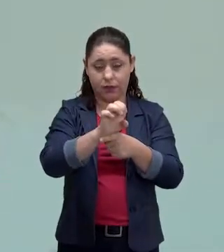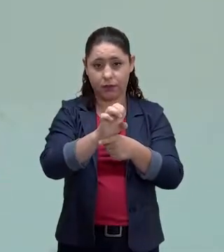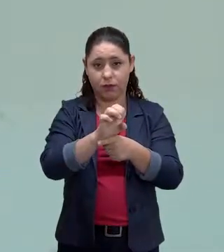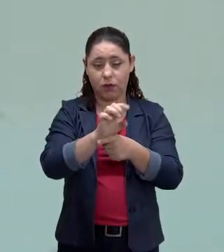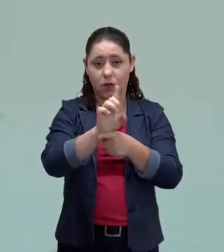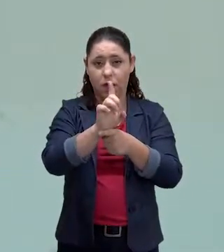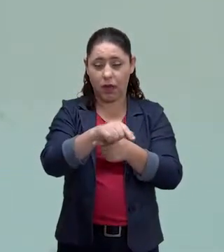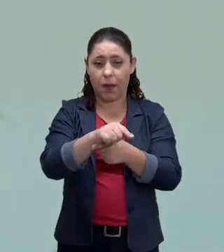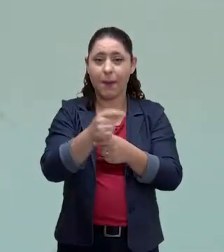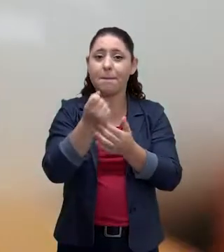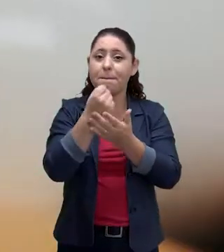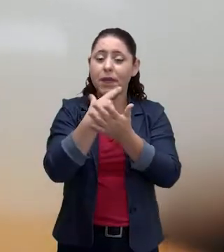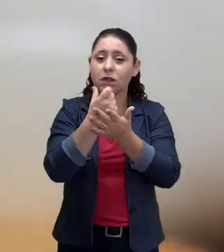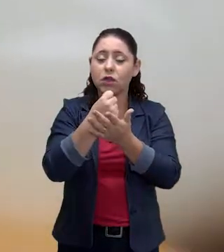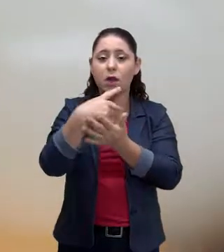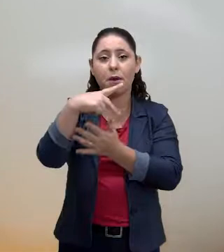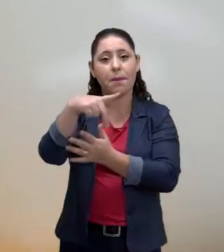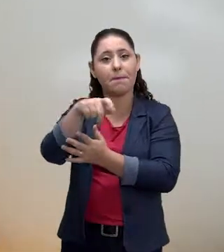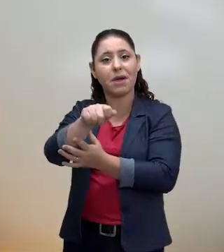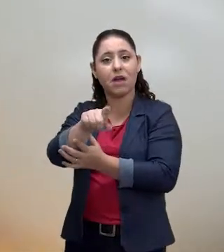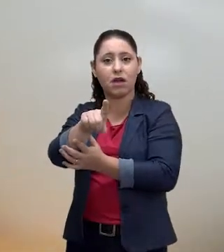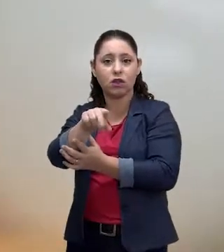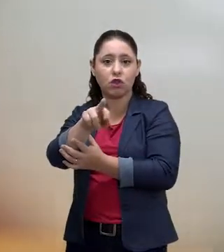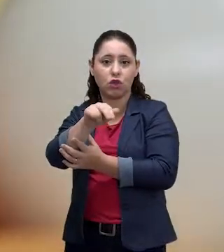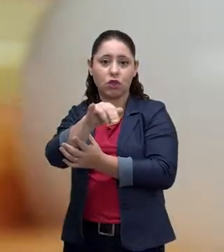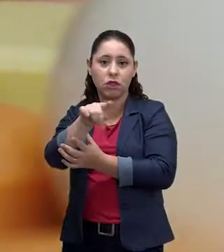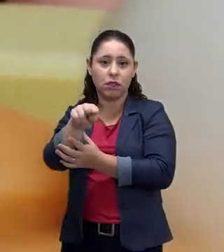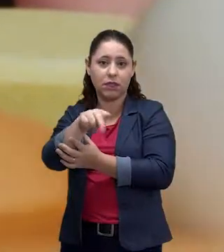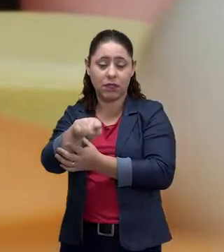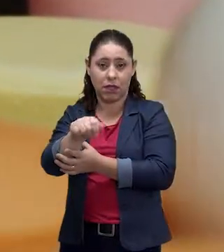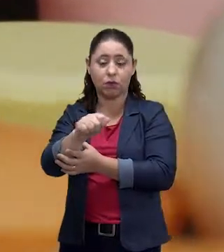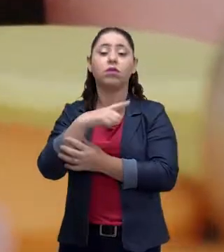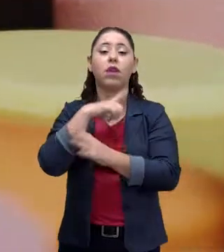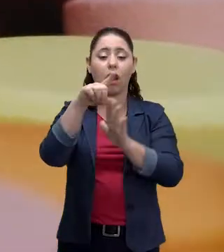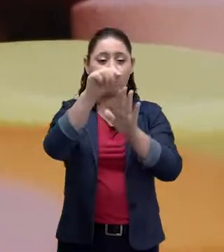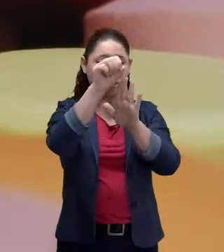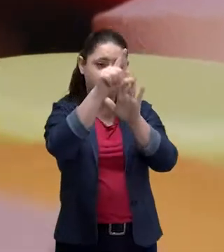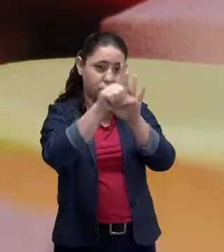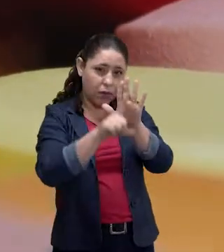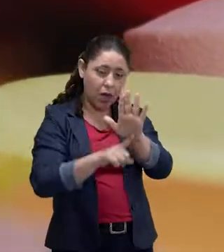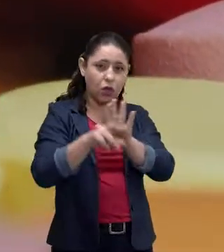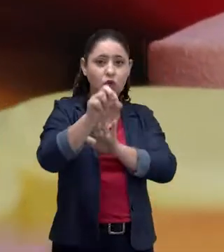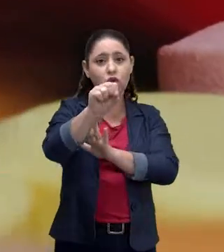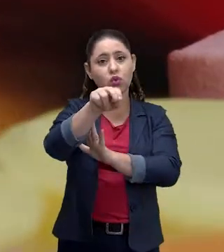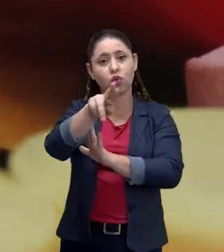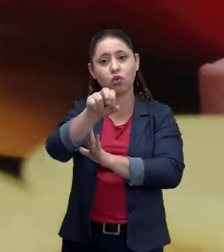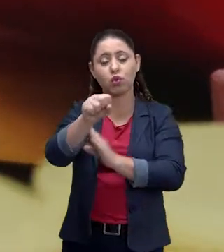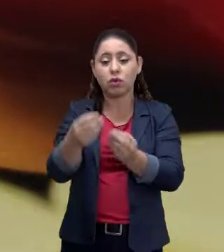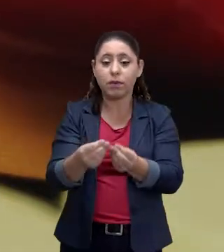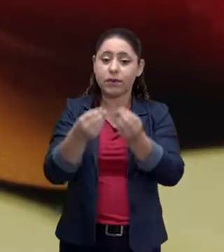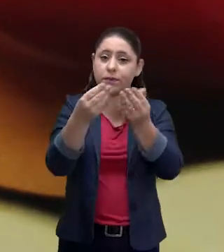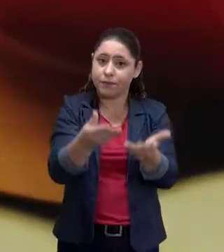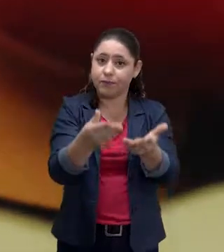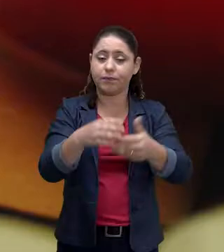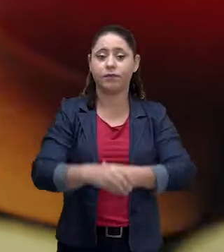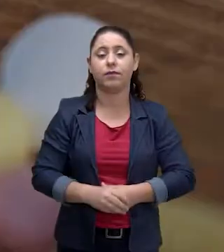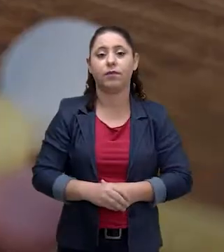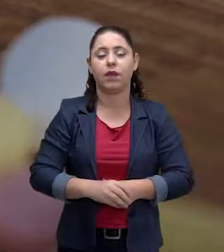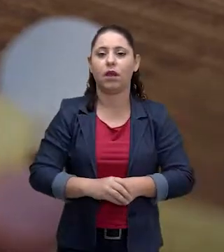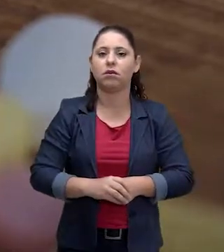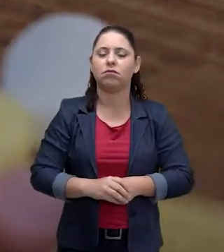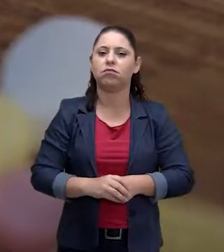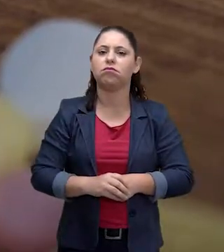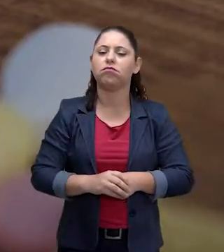são o que se chama de medicamentos padronizados. Eles constam nas listas de dispensação do SUS. Esses são